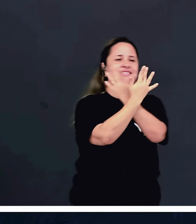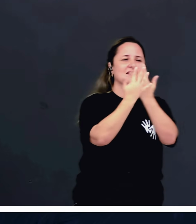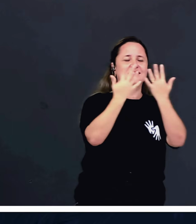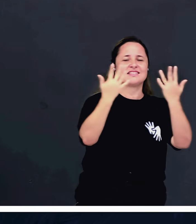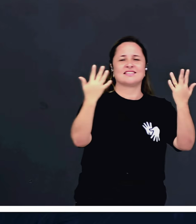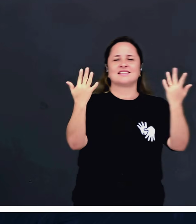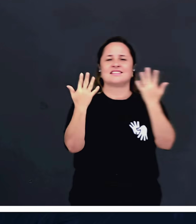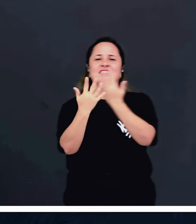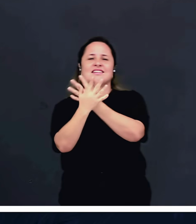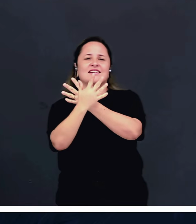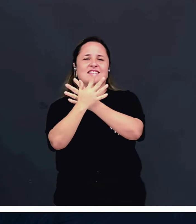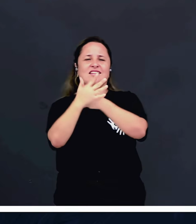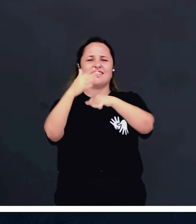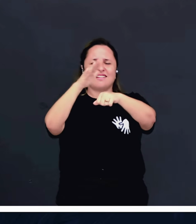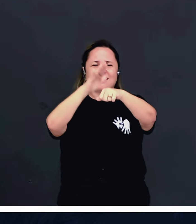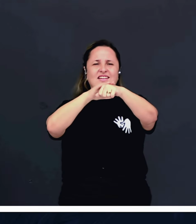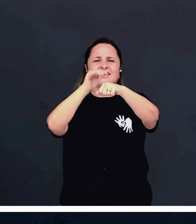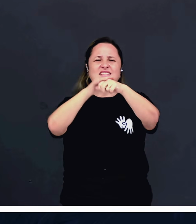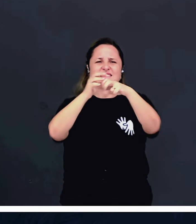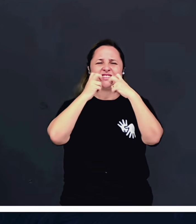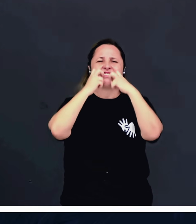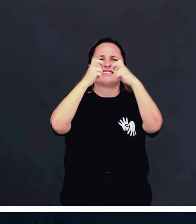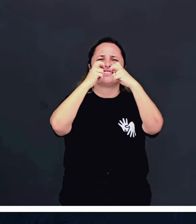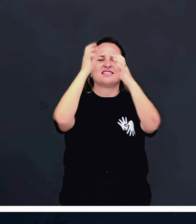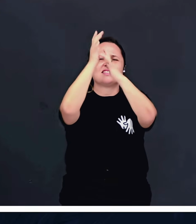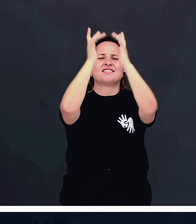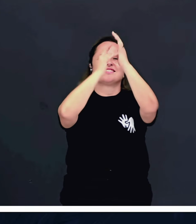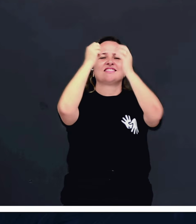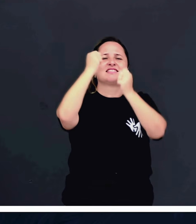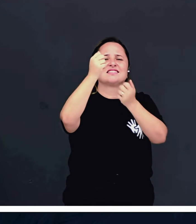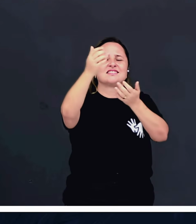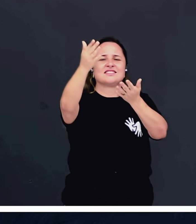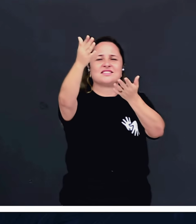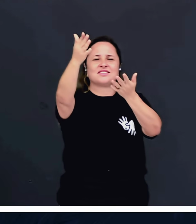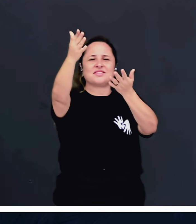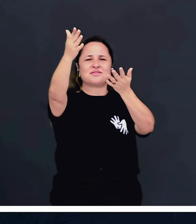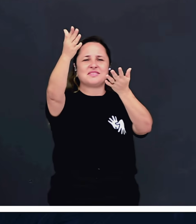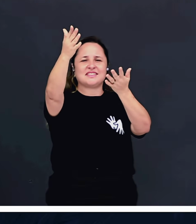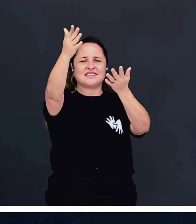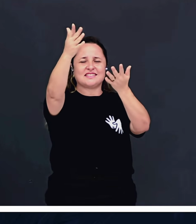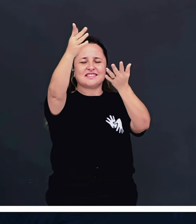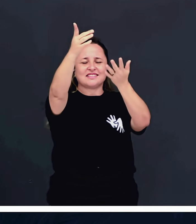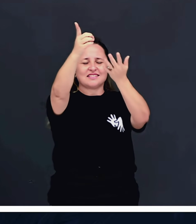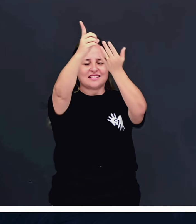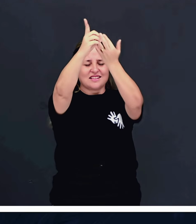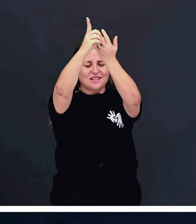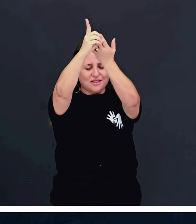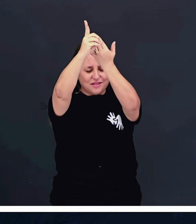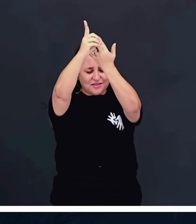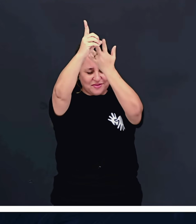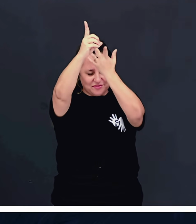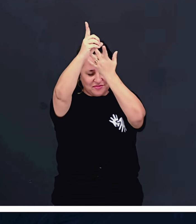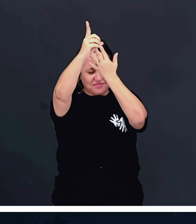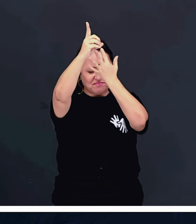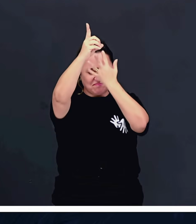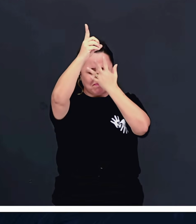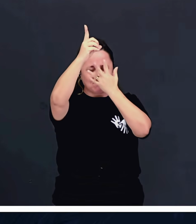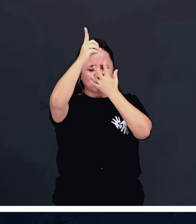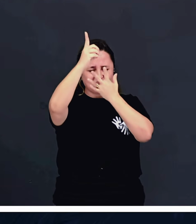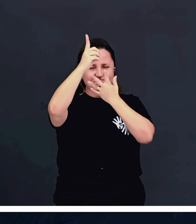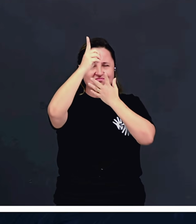Na multidão eu clamo teu nome, o